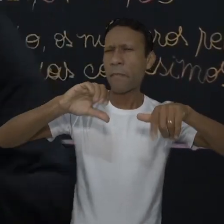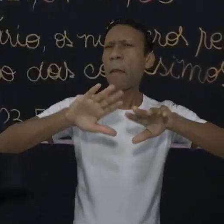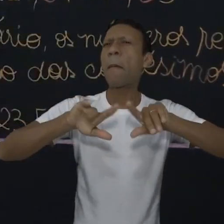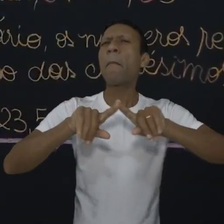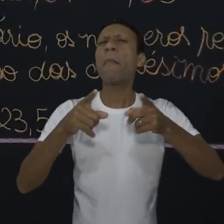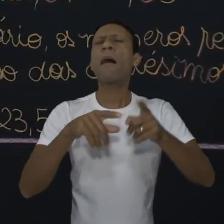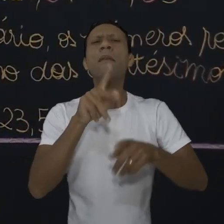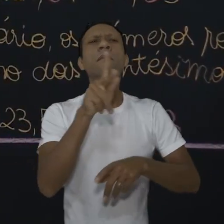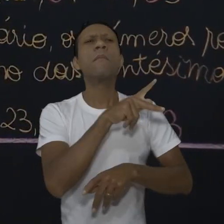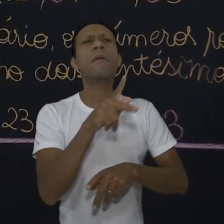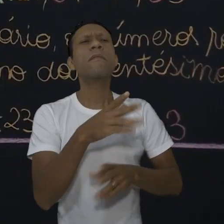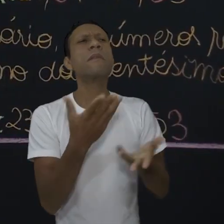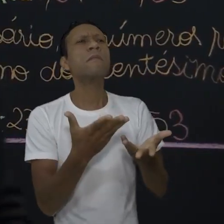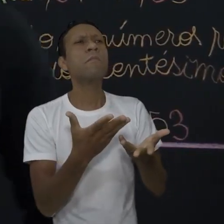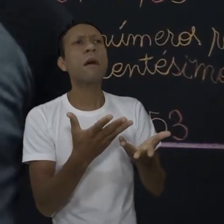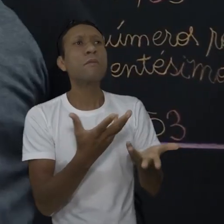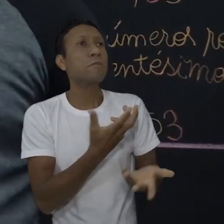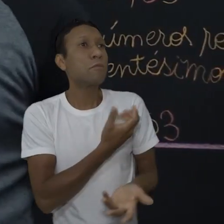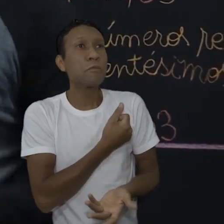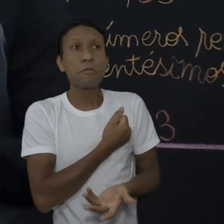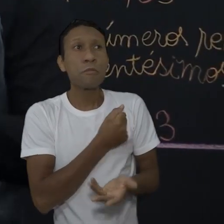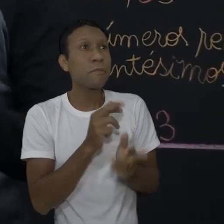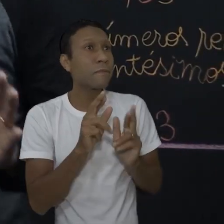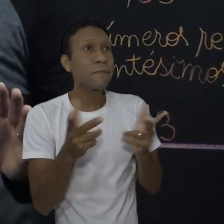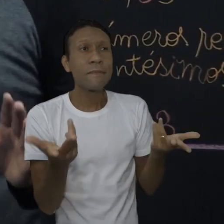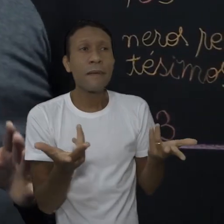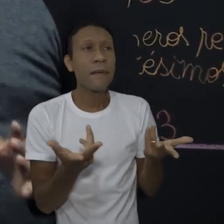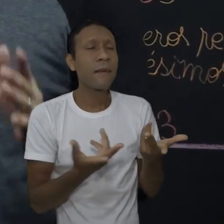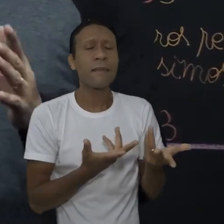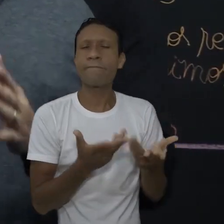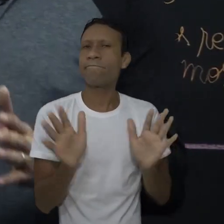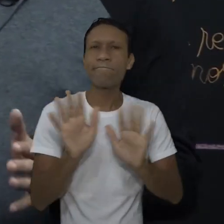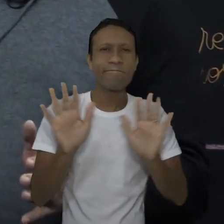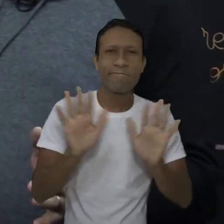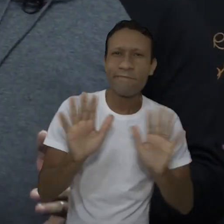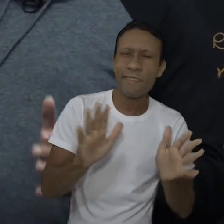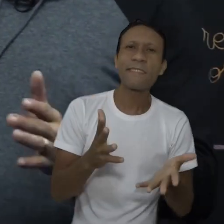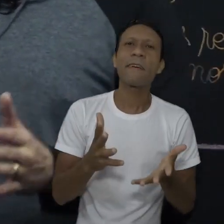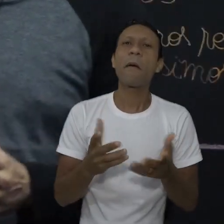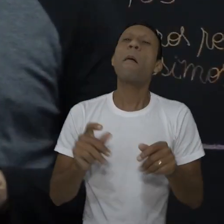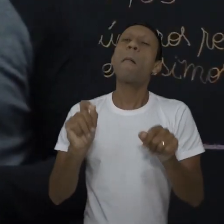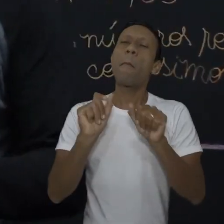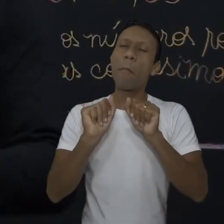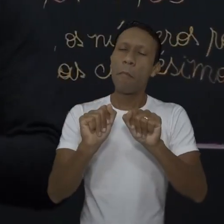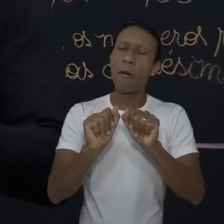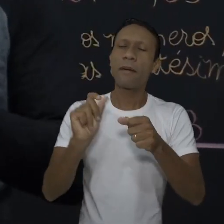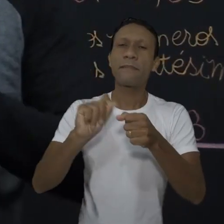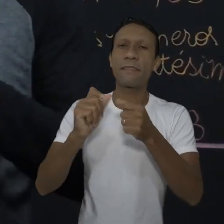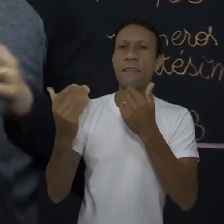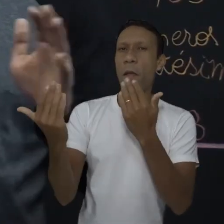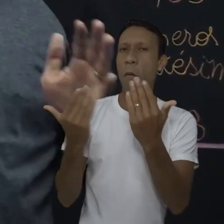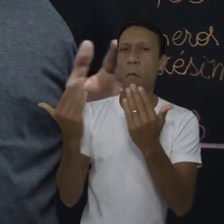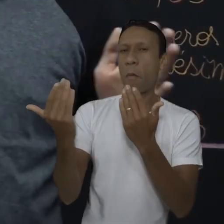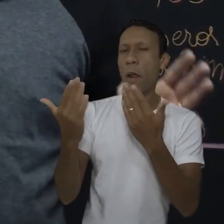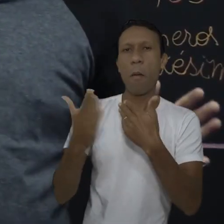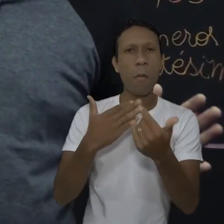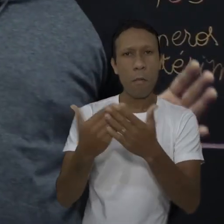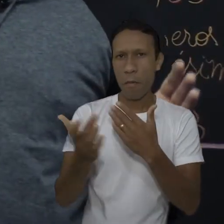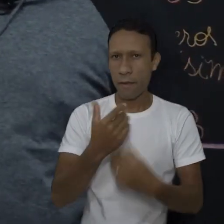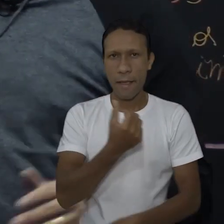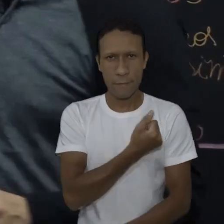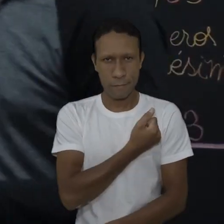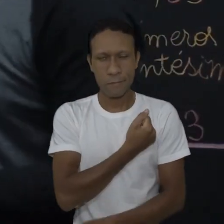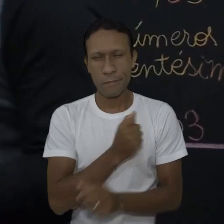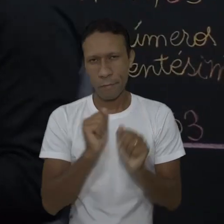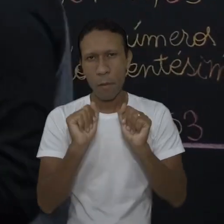mas professor, não são números decimais. Não tem problema, porque a comparação a gente pode fazer entre qualquer tipo de